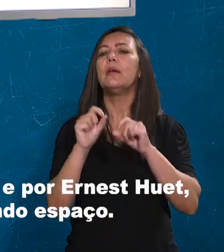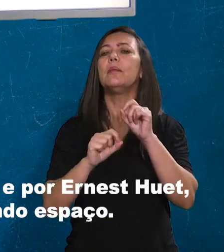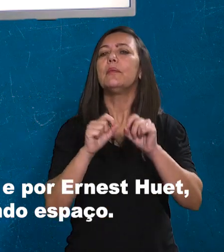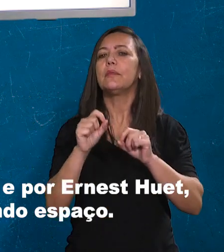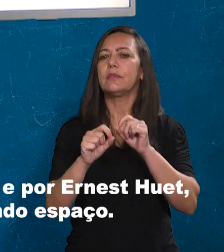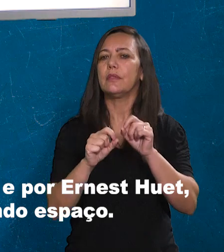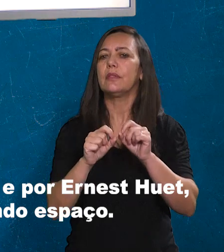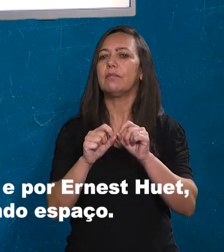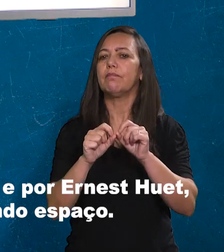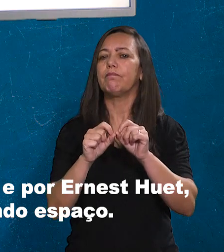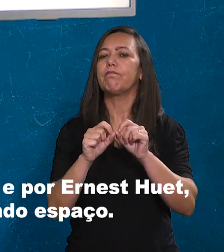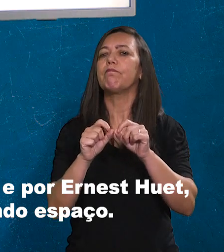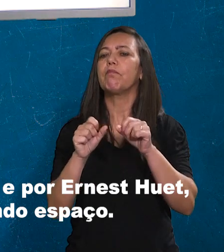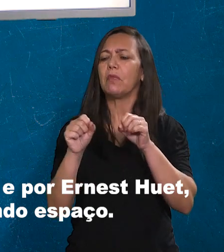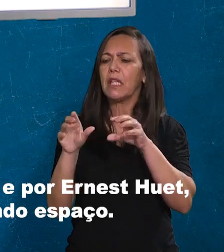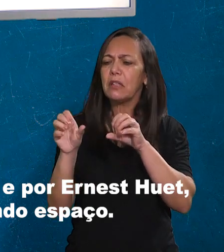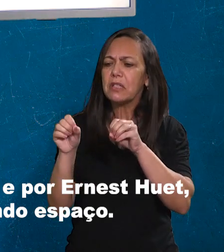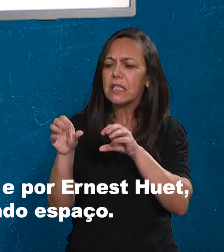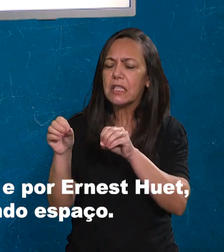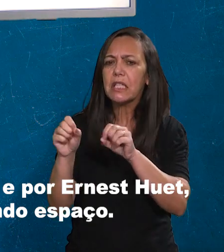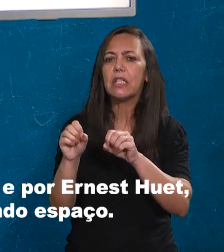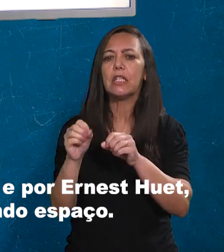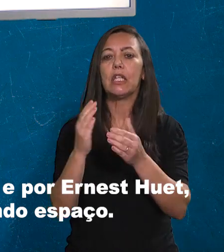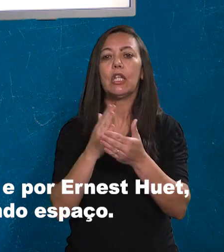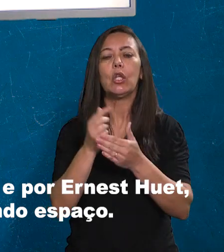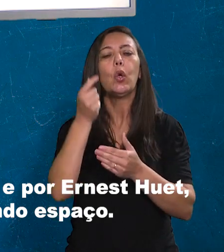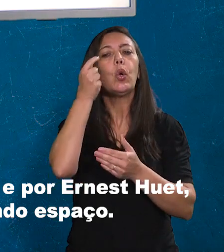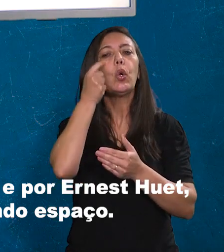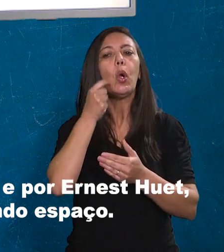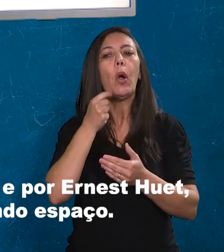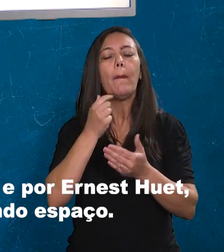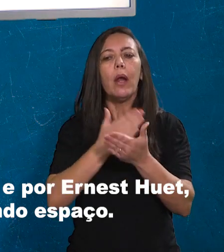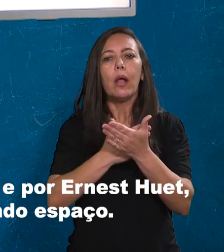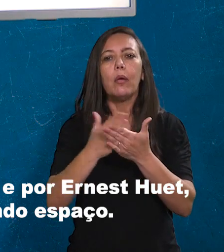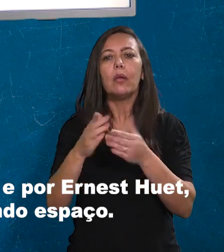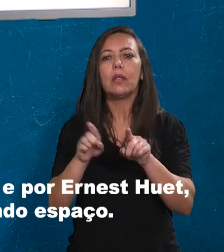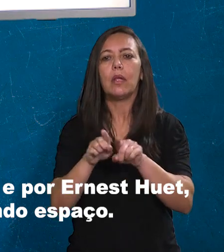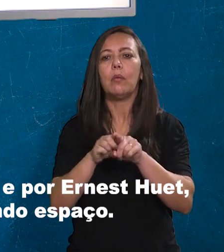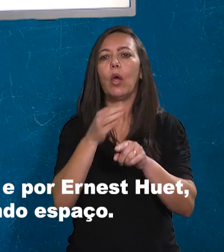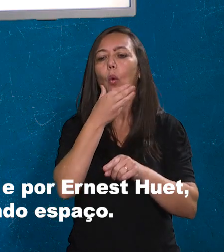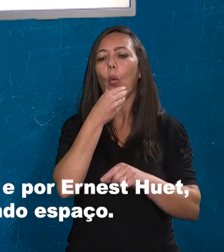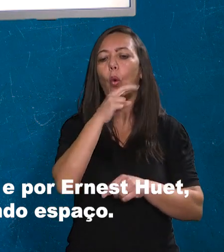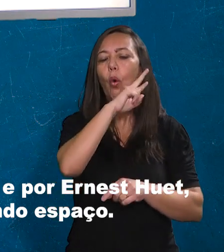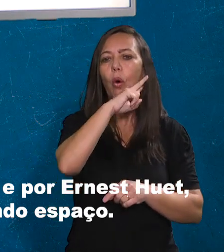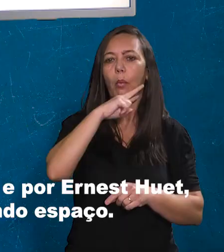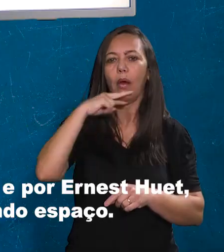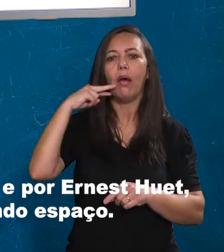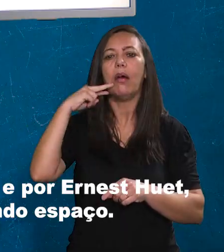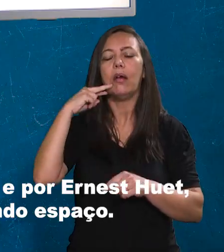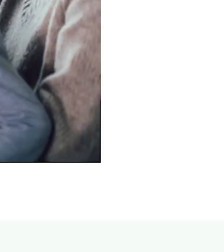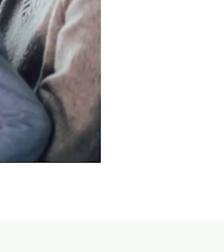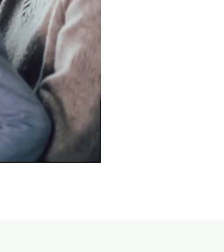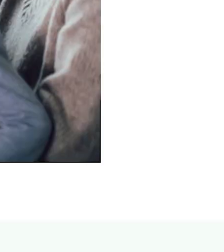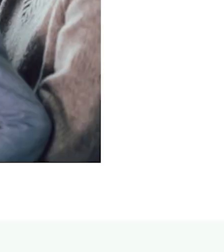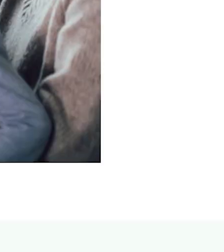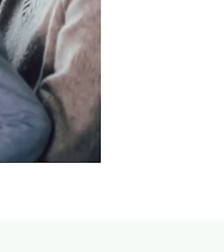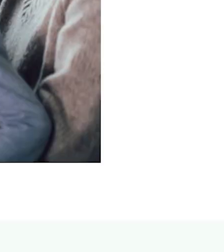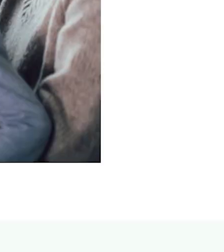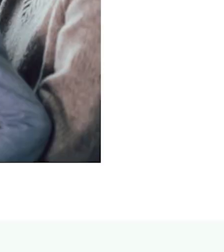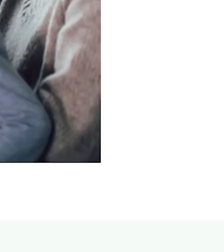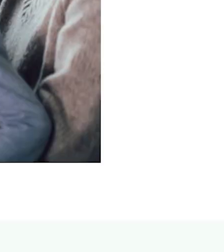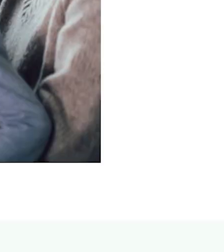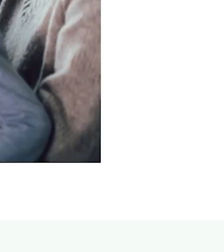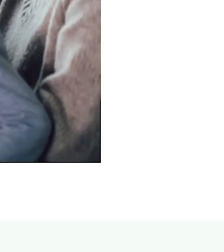graças a esse trabalho iniciado por Dom Pedro, né, e por Ernest Rouet, então a Libras ela foi cada vez mais se